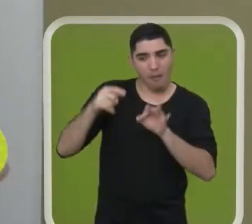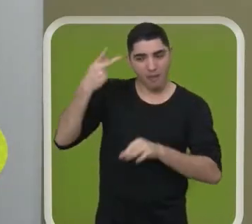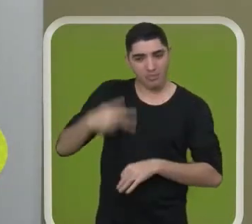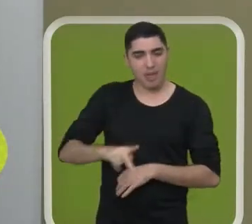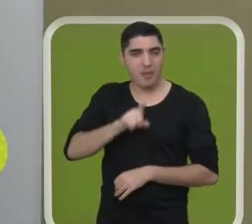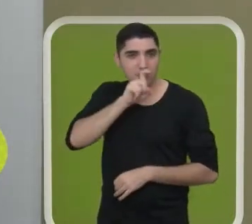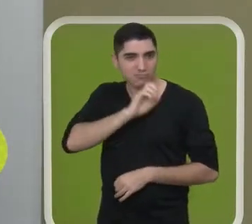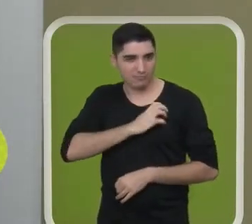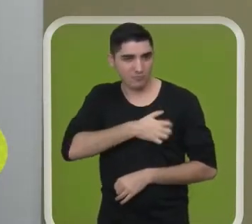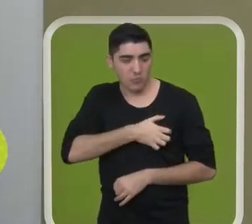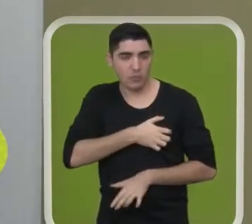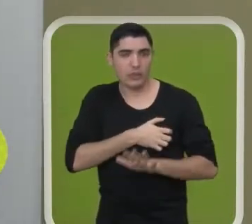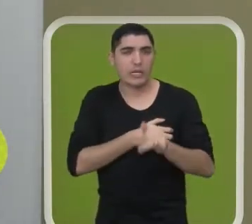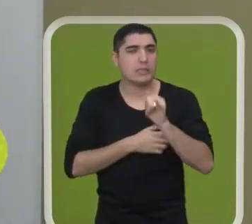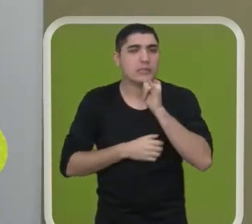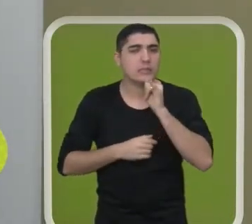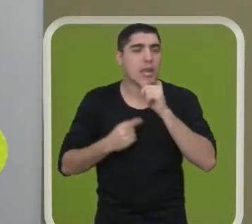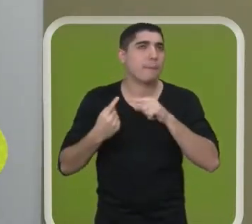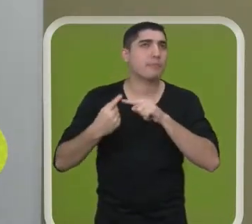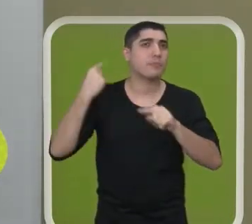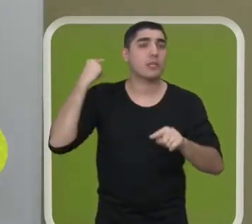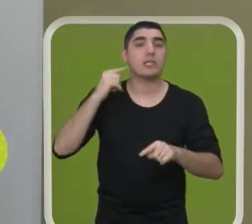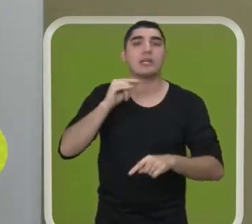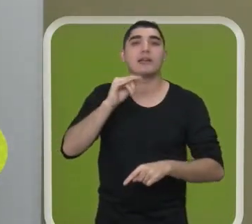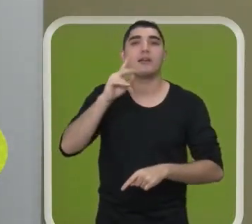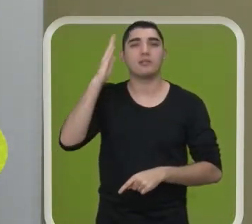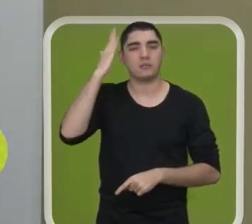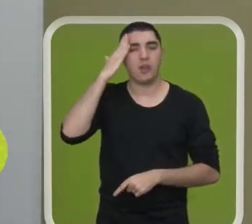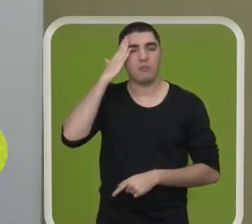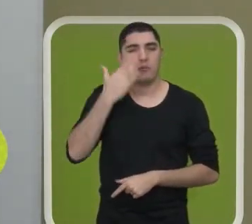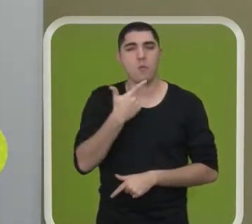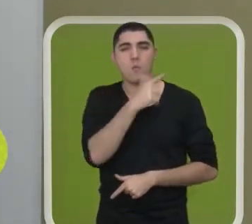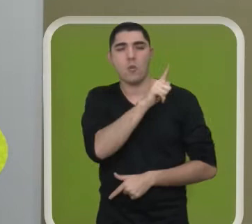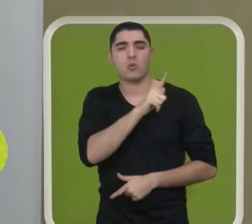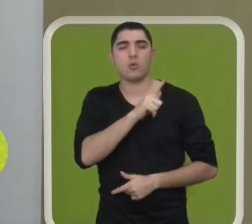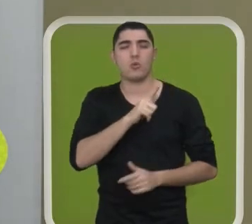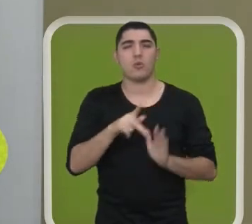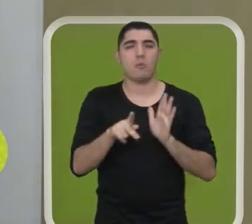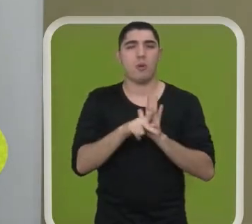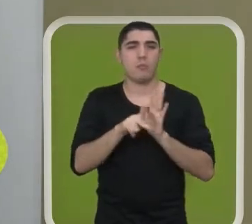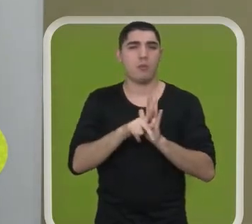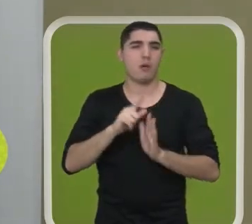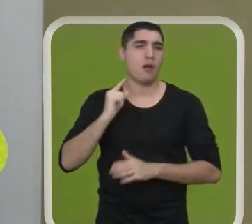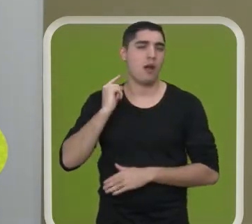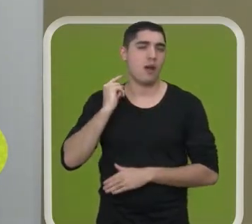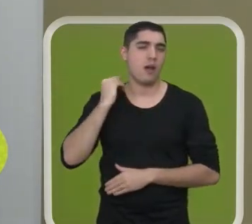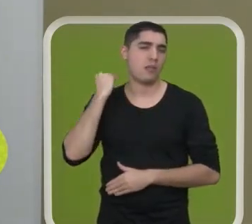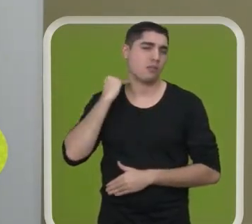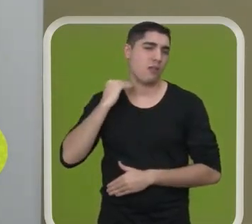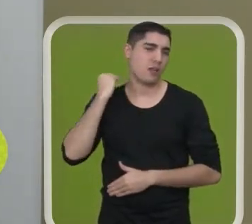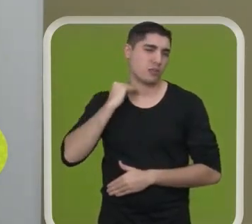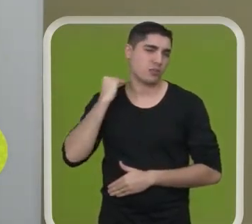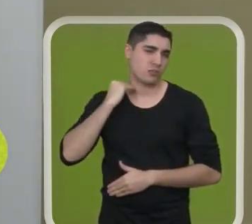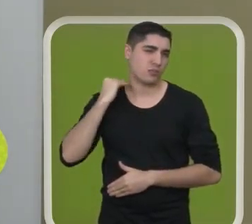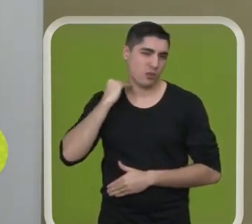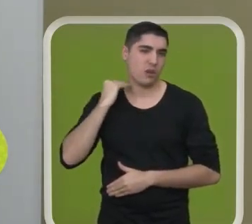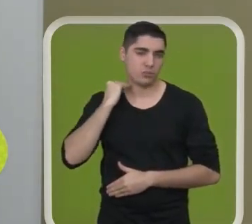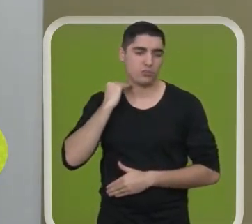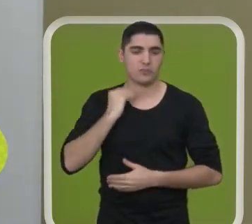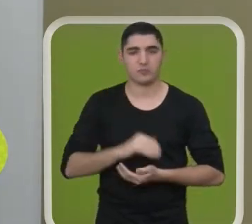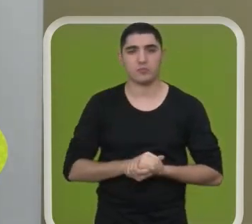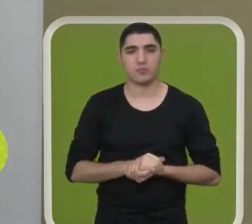um dos exemplos que a gente tinha na época era o Atlético Paranaense. Eu cheguei aí para lá, na época, para ver a roupagem que eles tinham aplicado